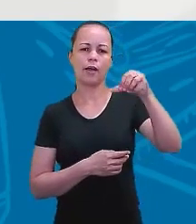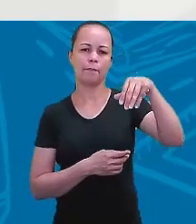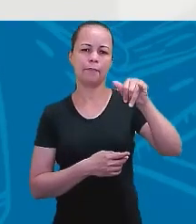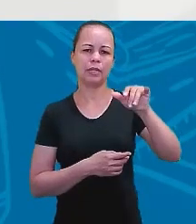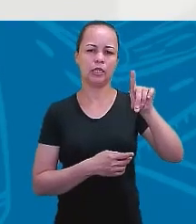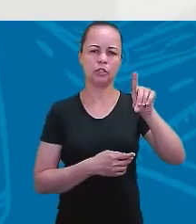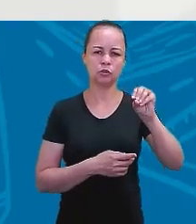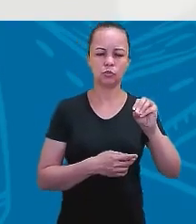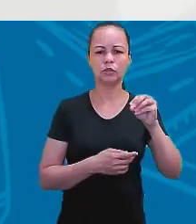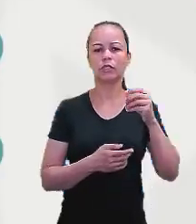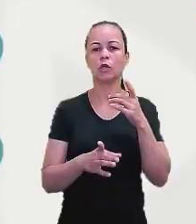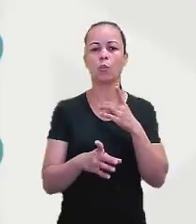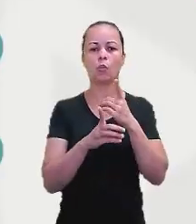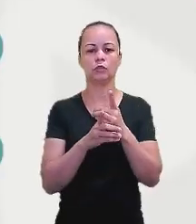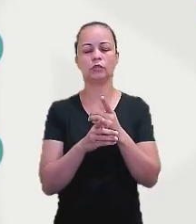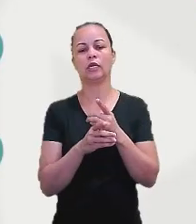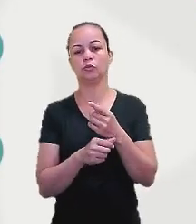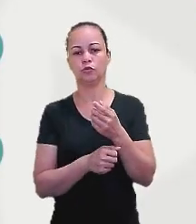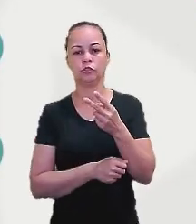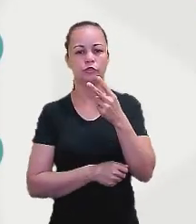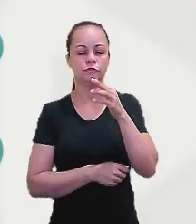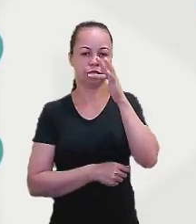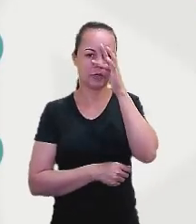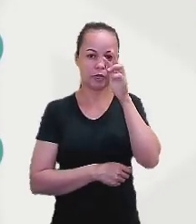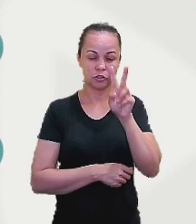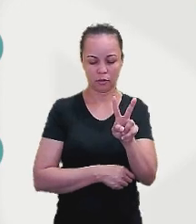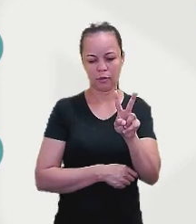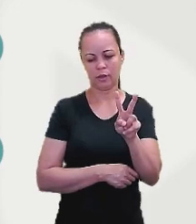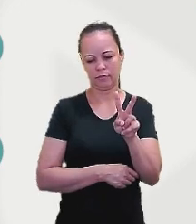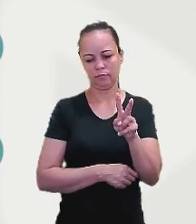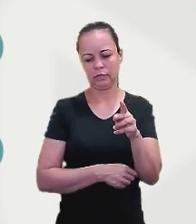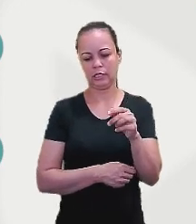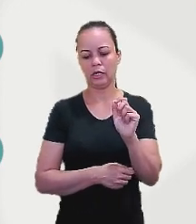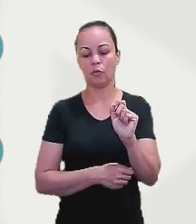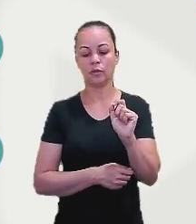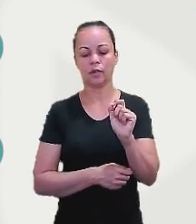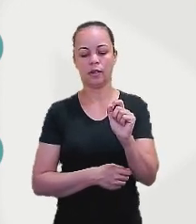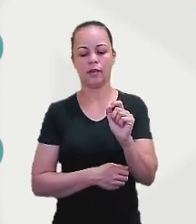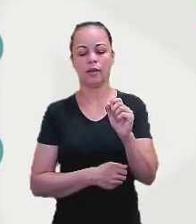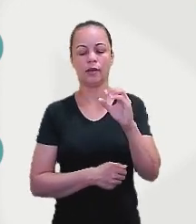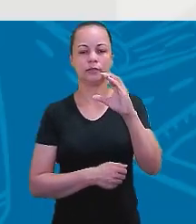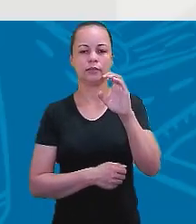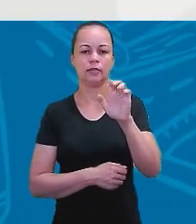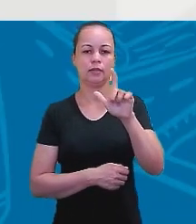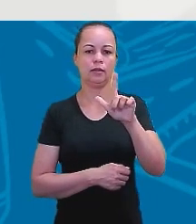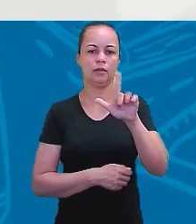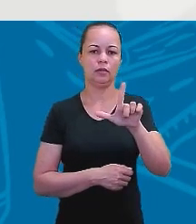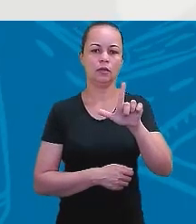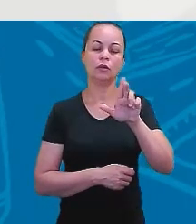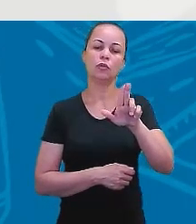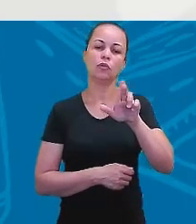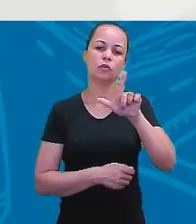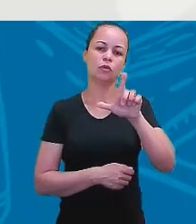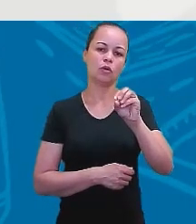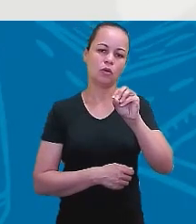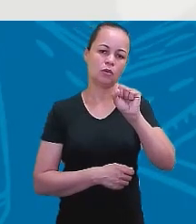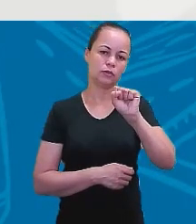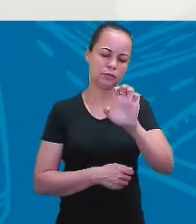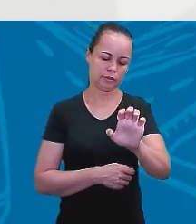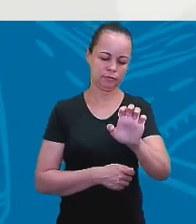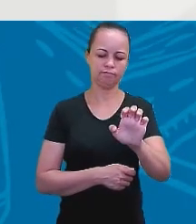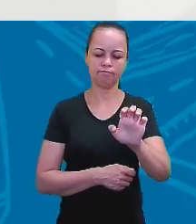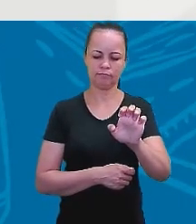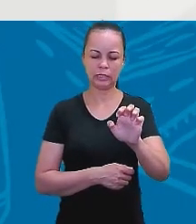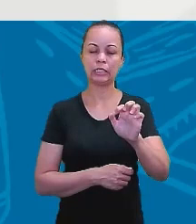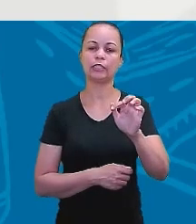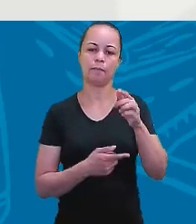reserva dos vegetais. Tem ali, ó, a celulose, açúcar de reserva também dos vegetais, principalmente